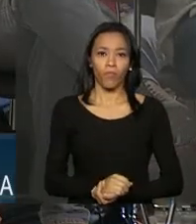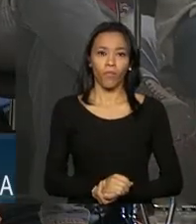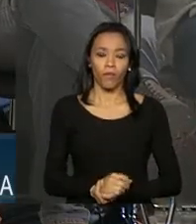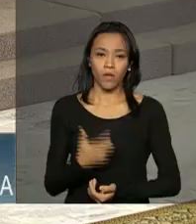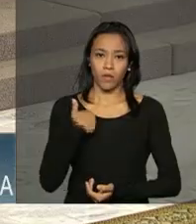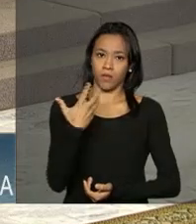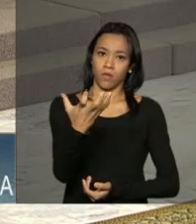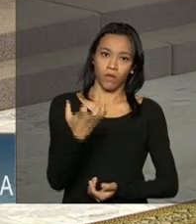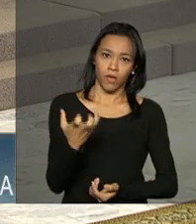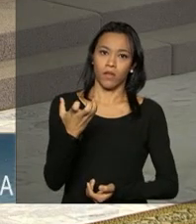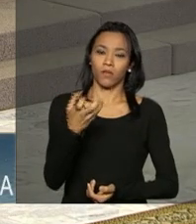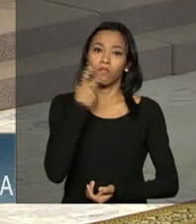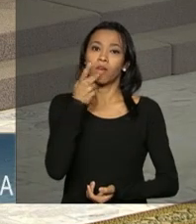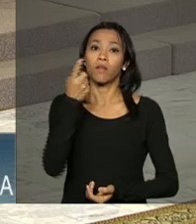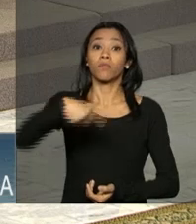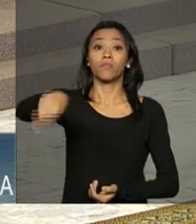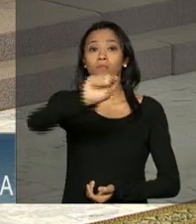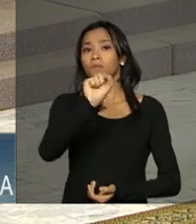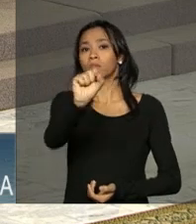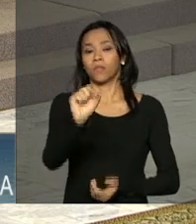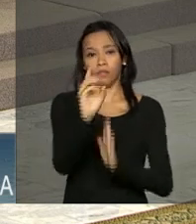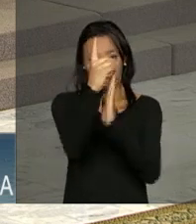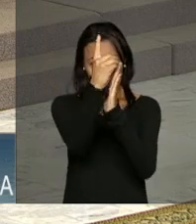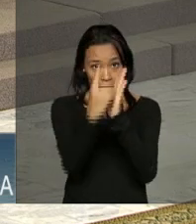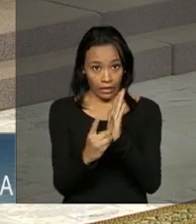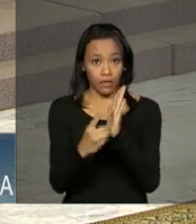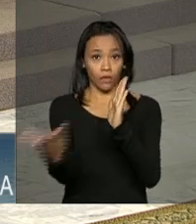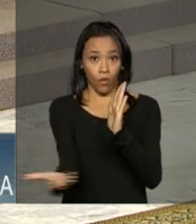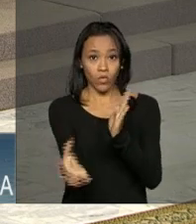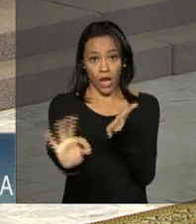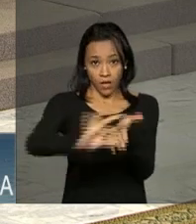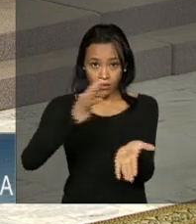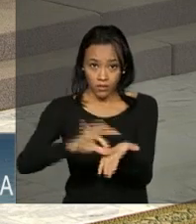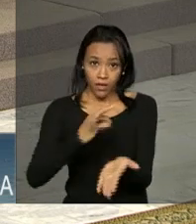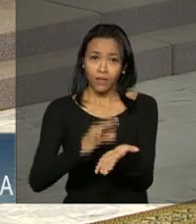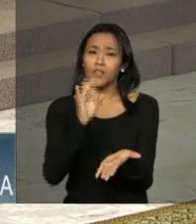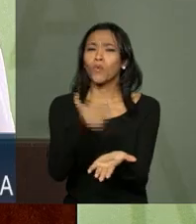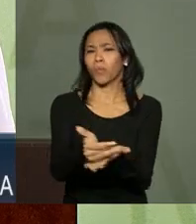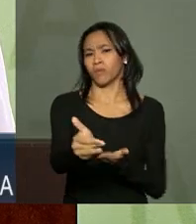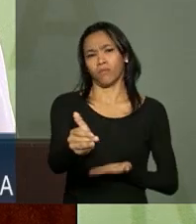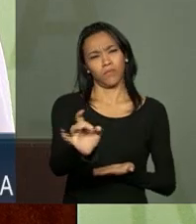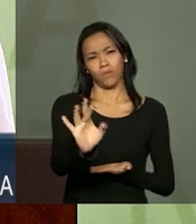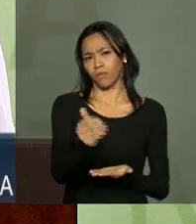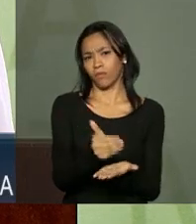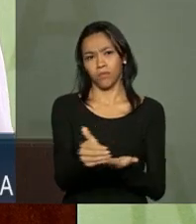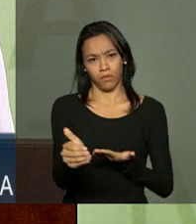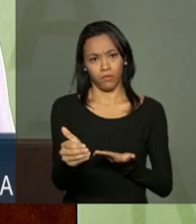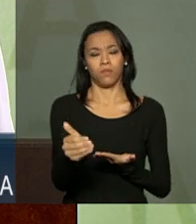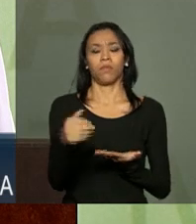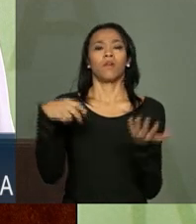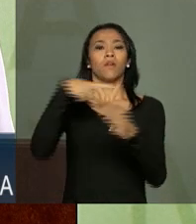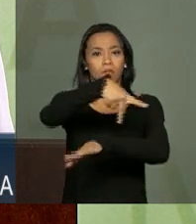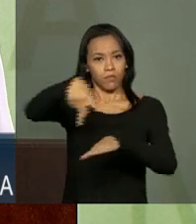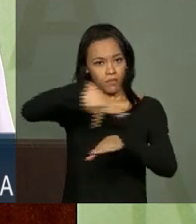E eu quero dizer que os decretos que nós assinamos hoje só são um começo. O Estado brasileiro